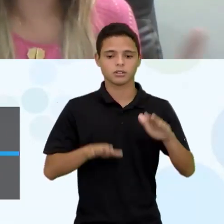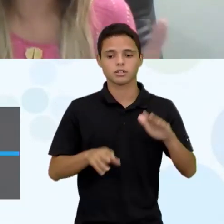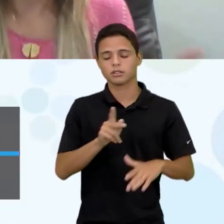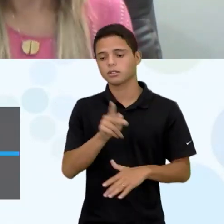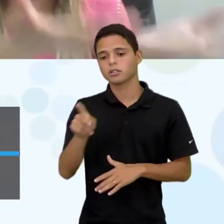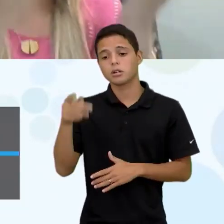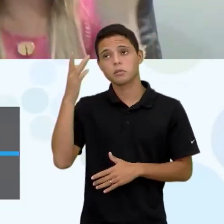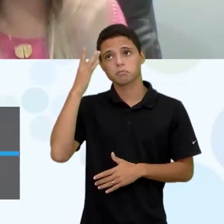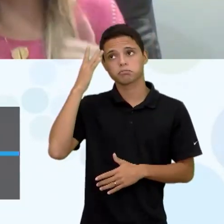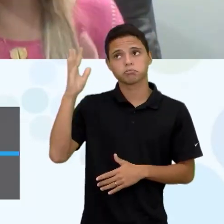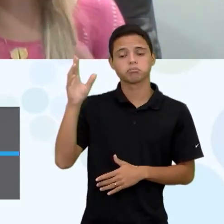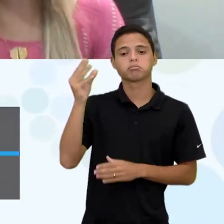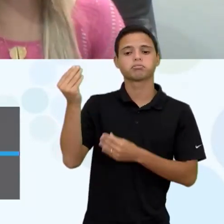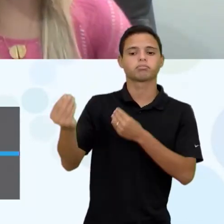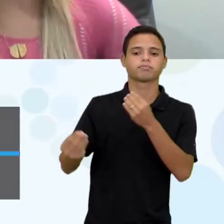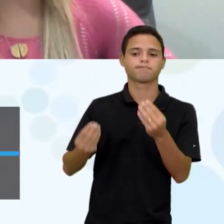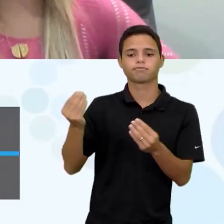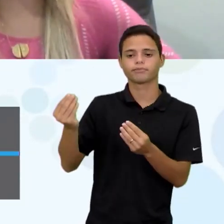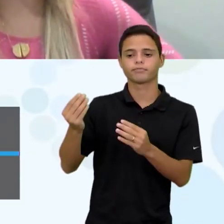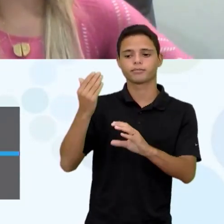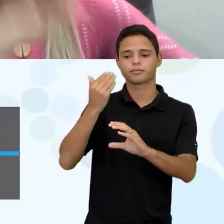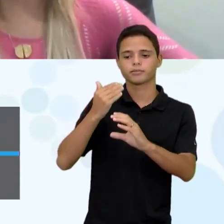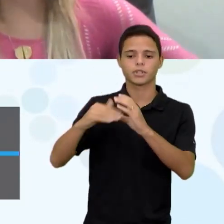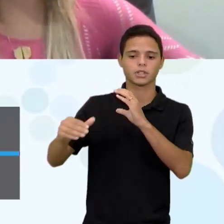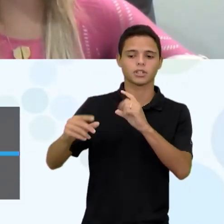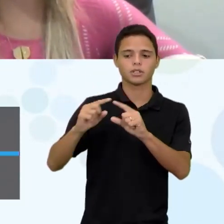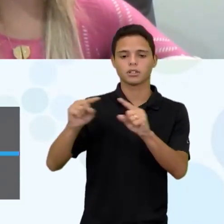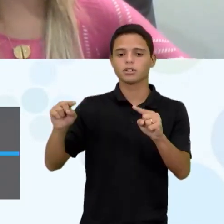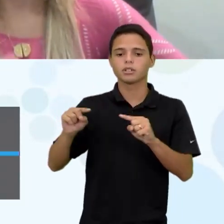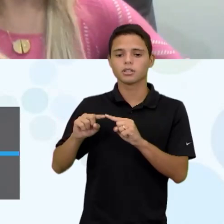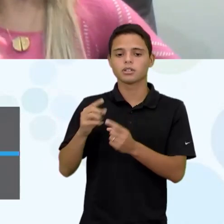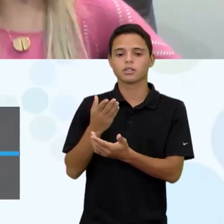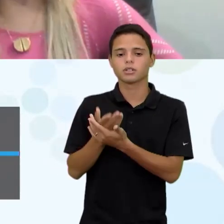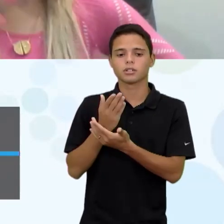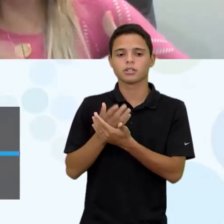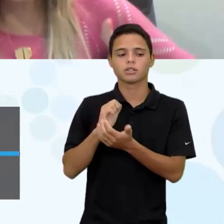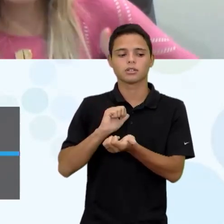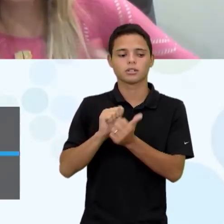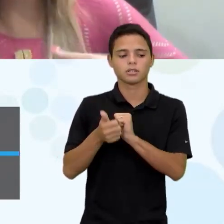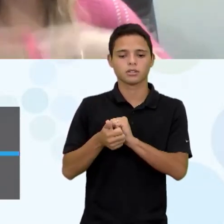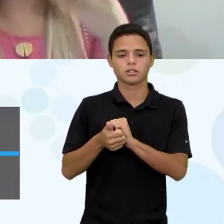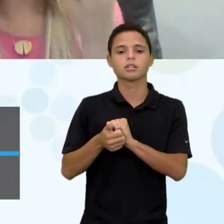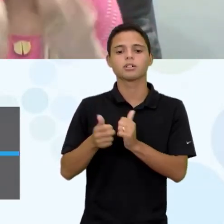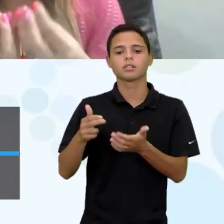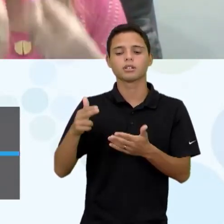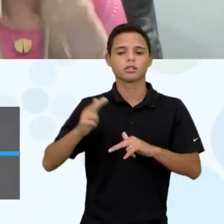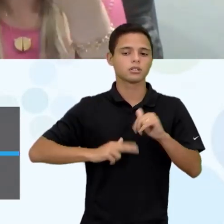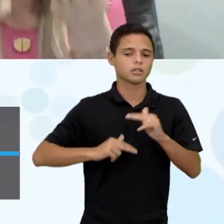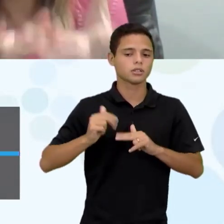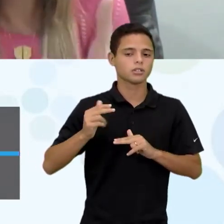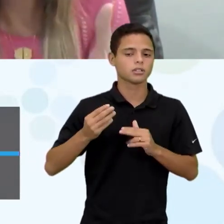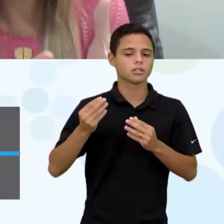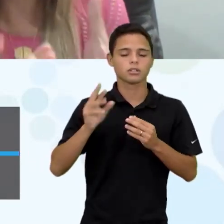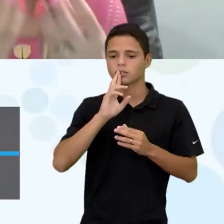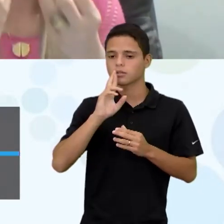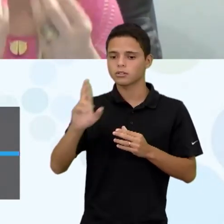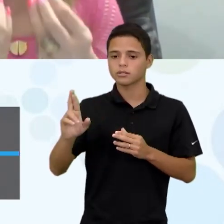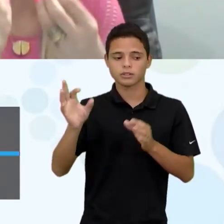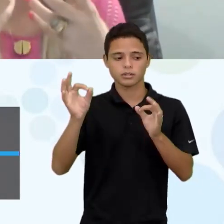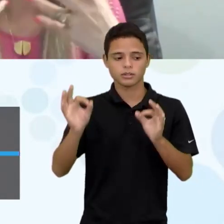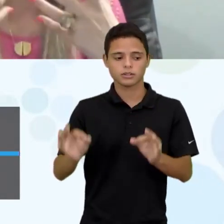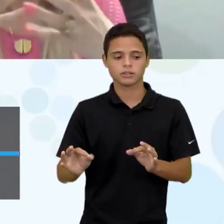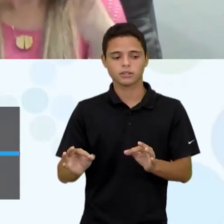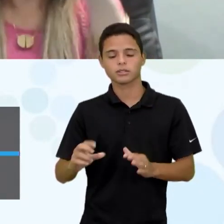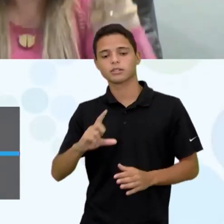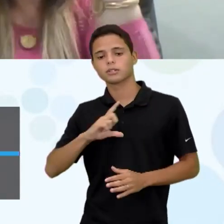desenvolver com esse aluno, e aí envia para a sala de recurso, a gente adapta o material, mostra, professor, como esse aluno dá a resposta, como que esse